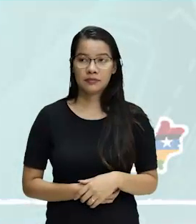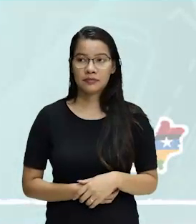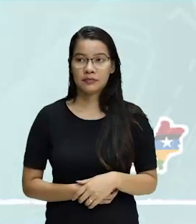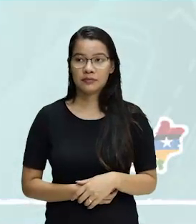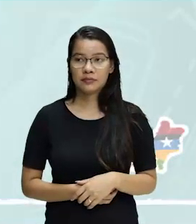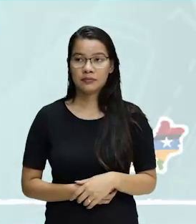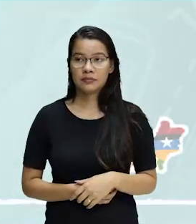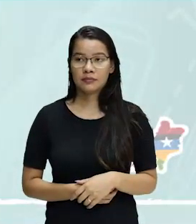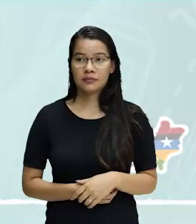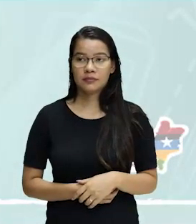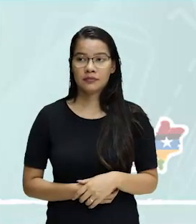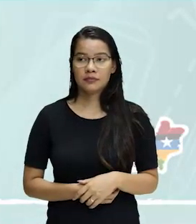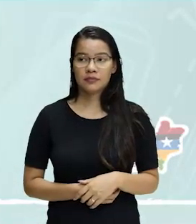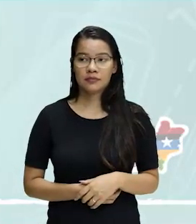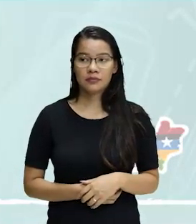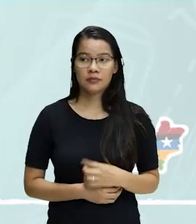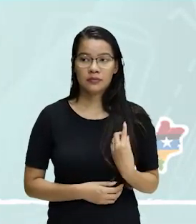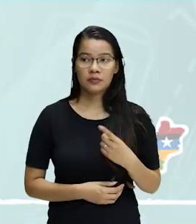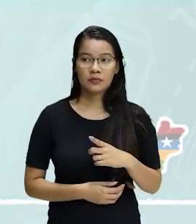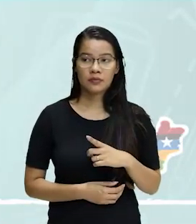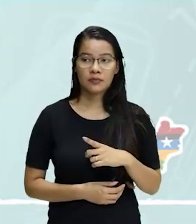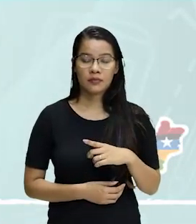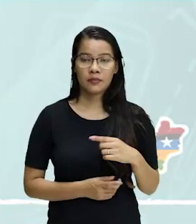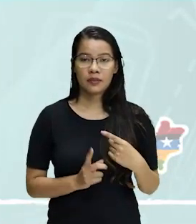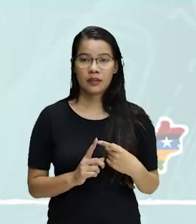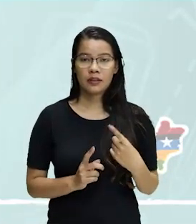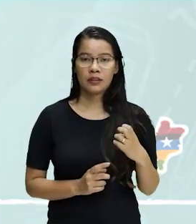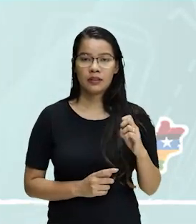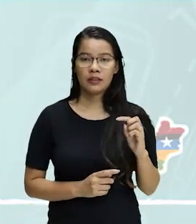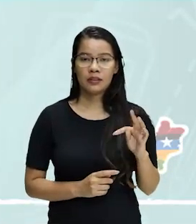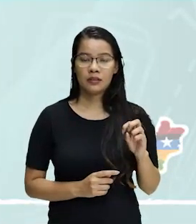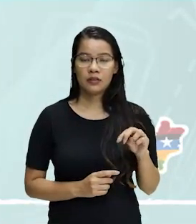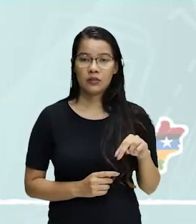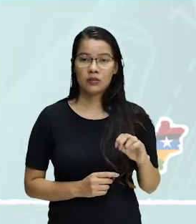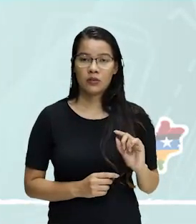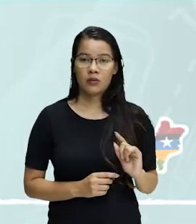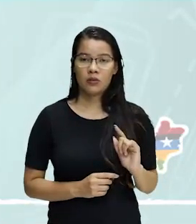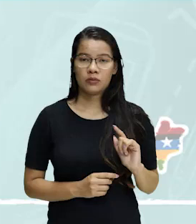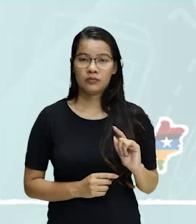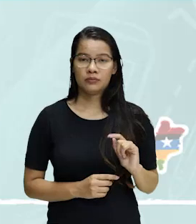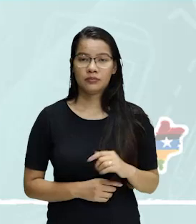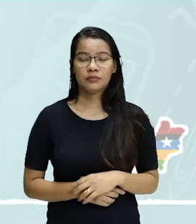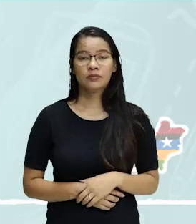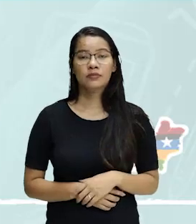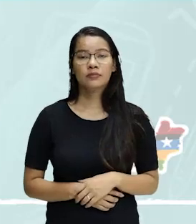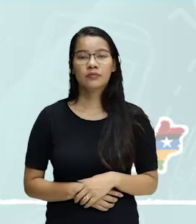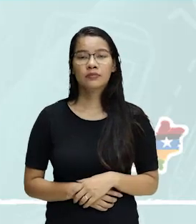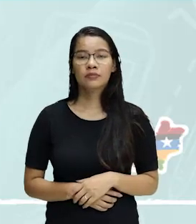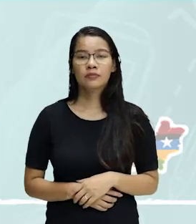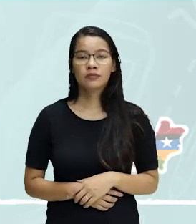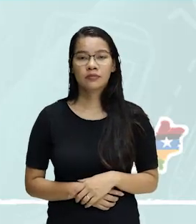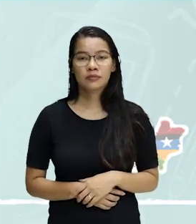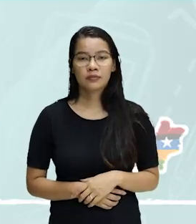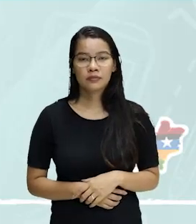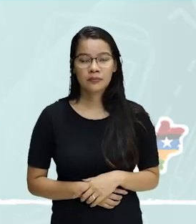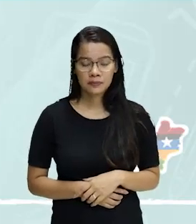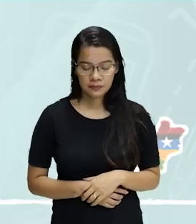aqui. Então, nós temos aqui o etanol, beleza? O etanol, CH3CH2OH,